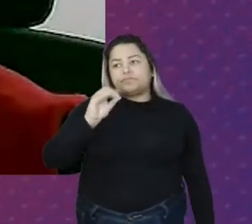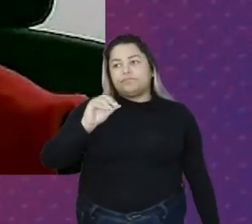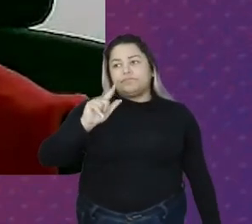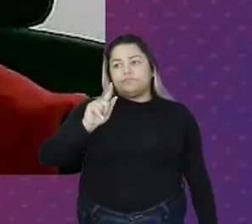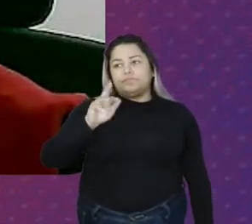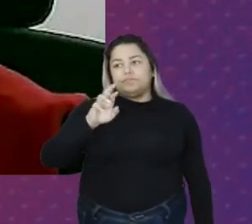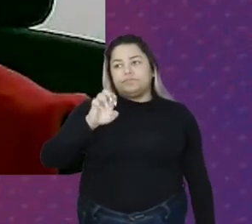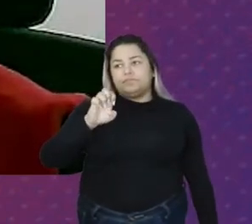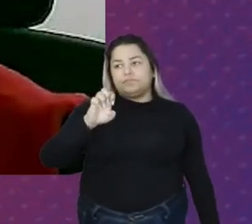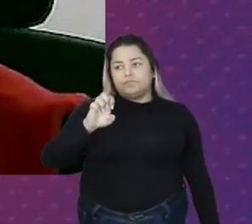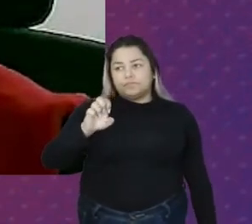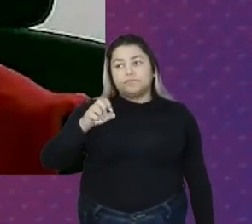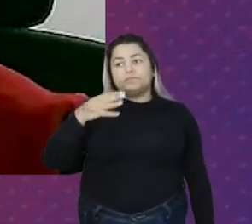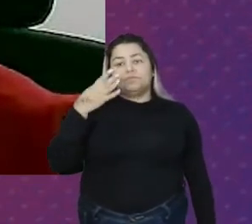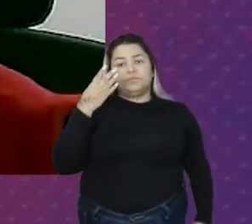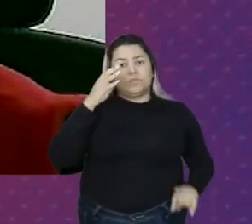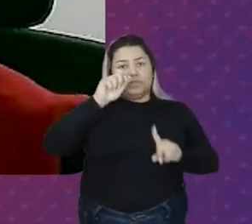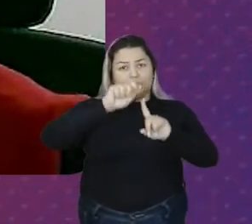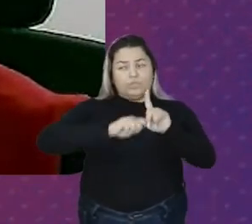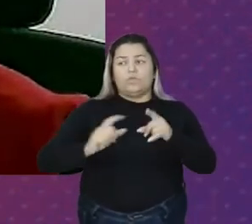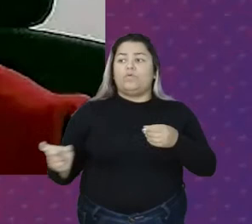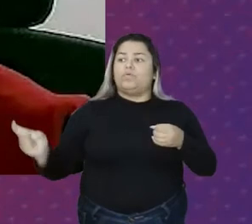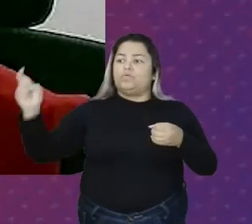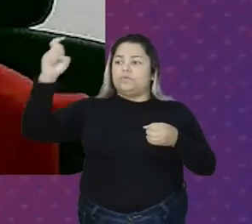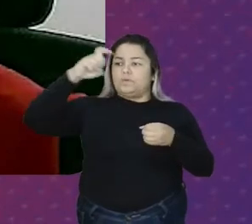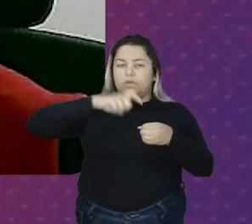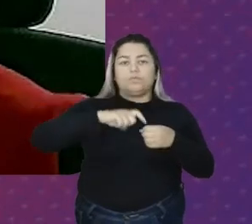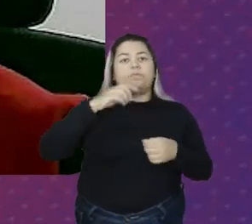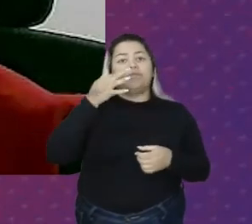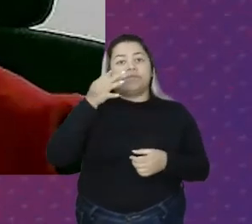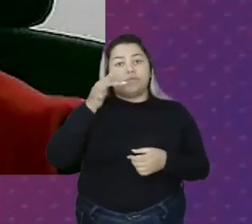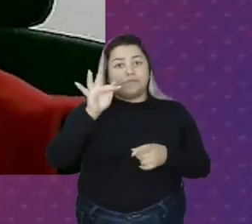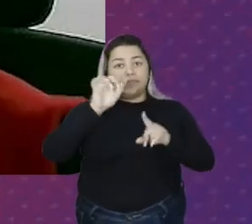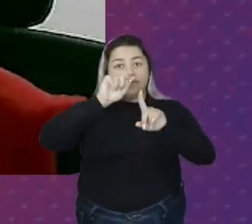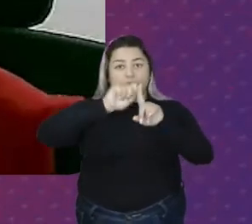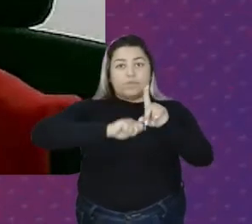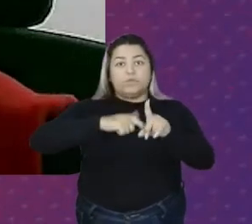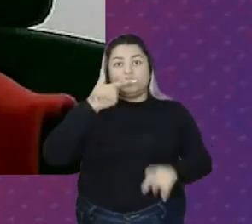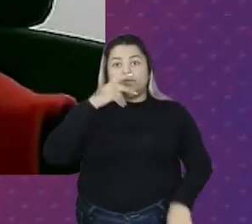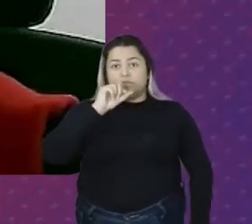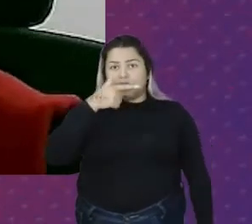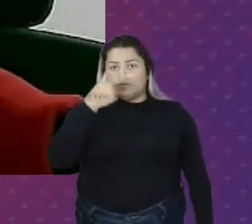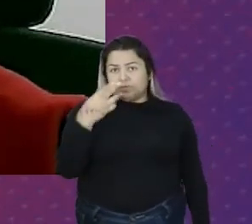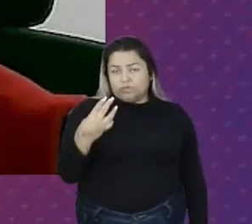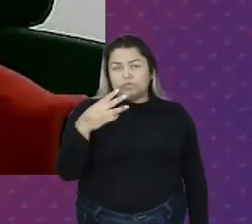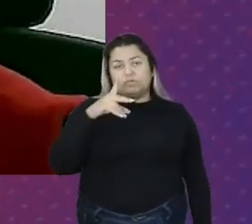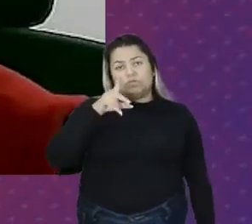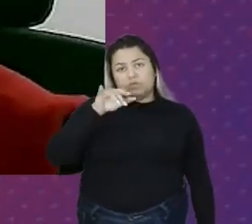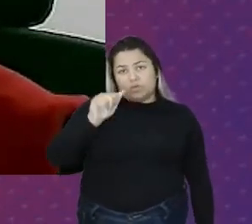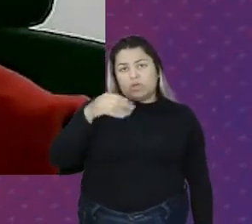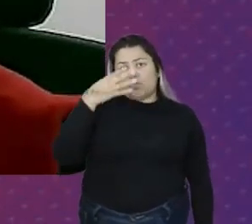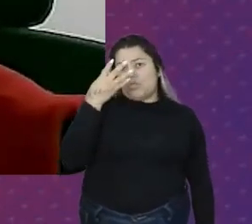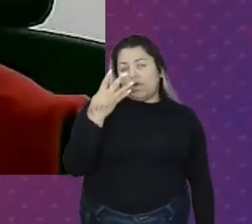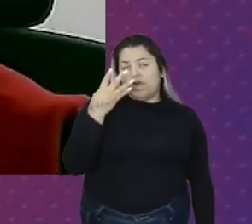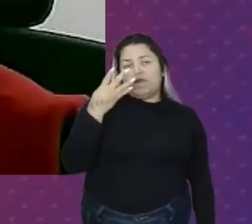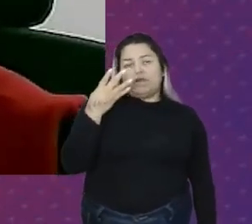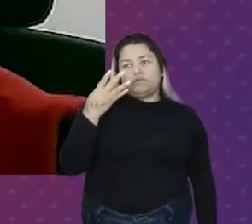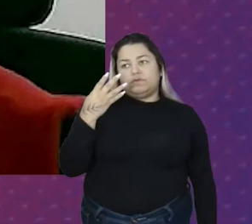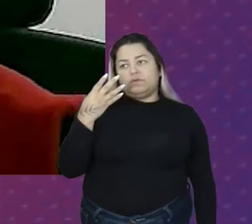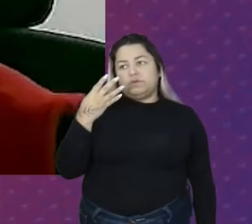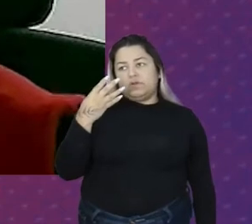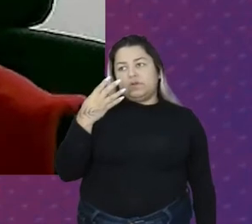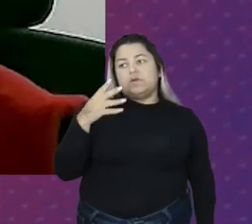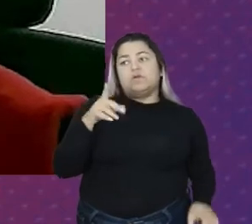meses e retornei em fevereiro de 2023, no dia 4